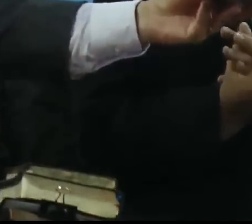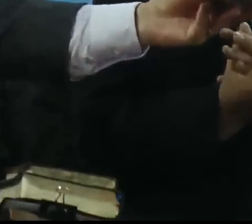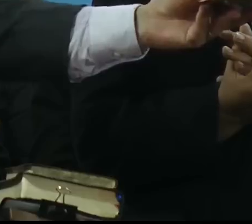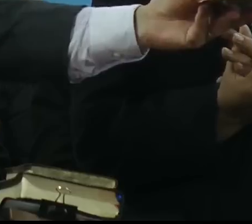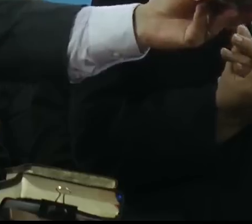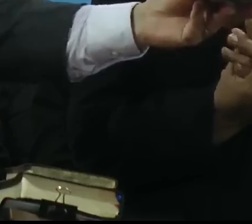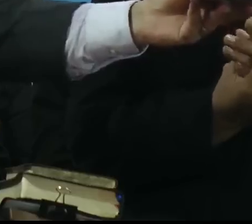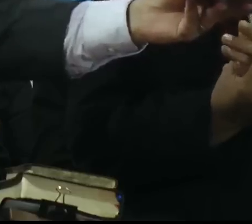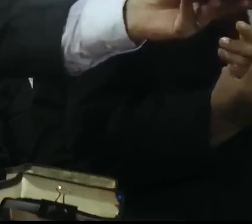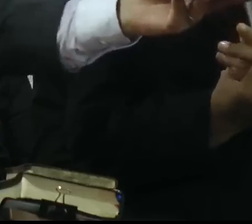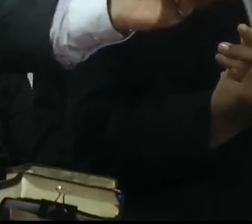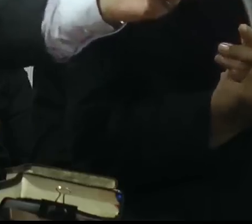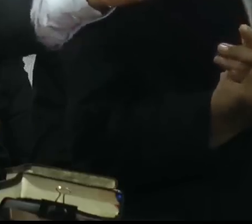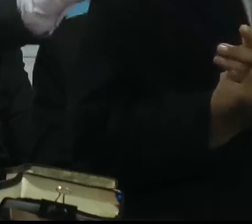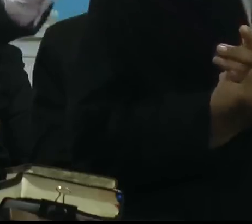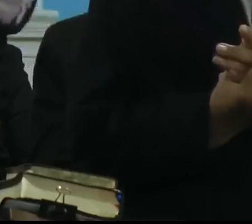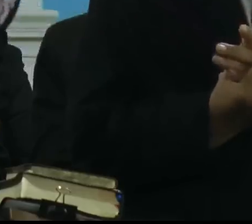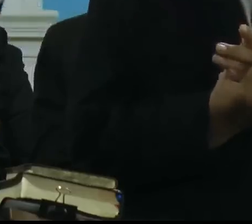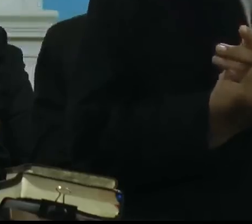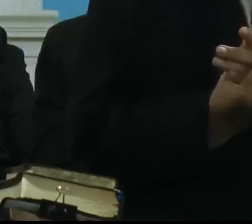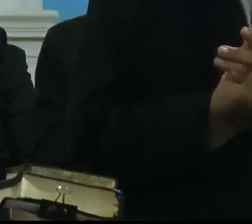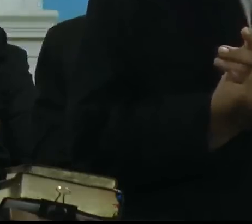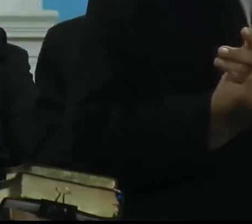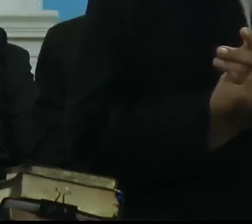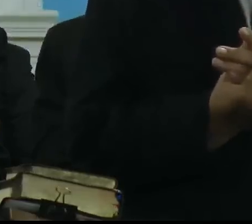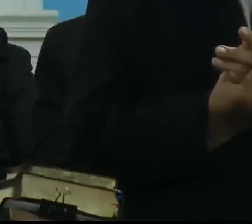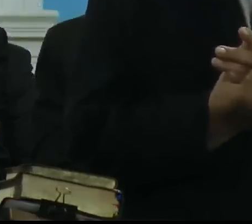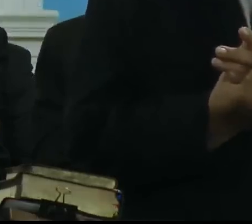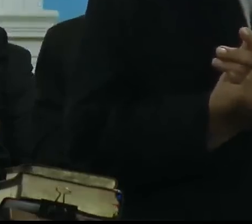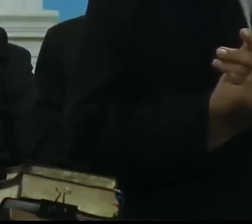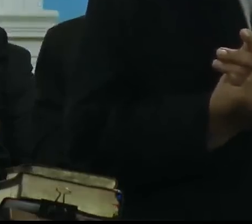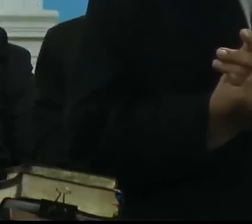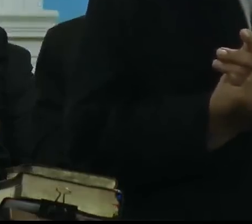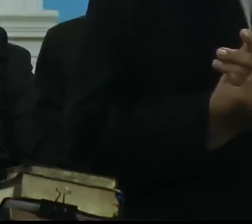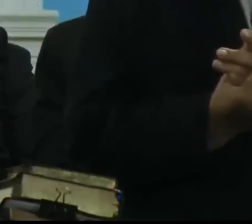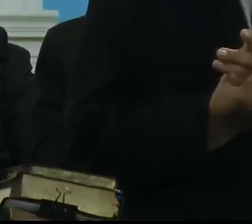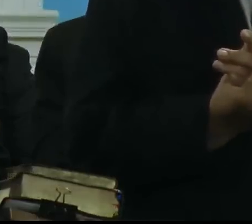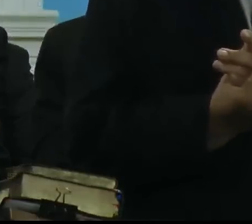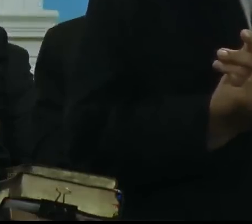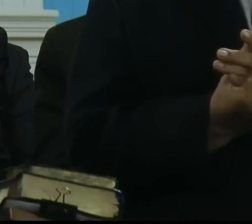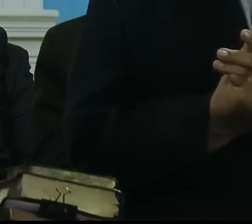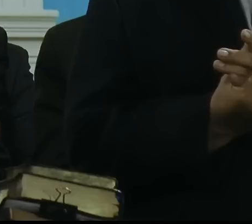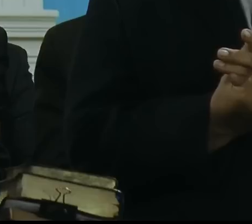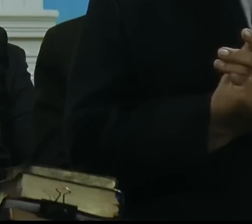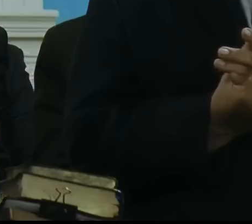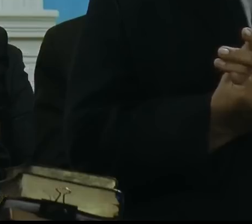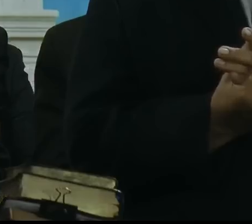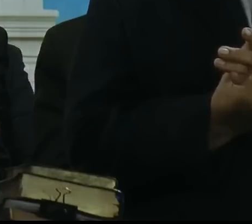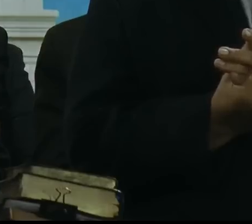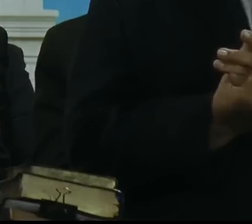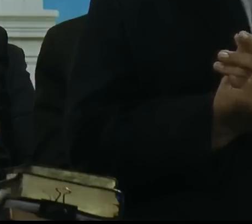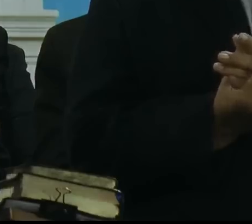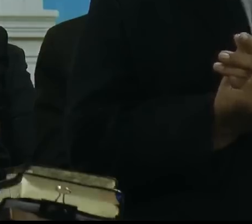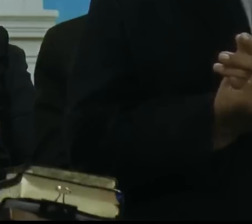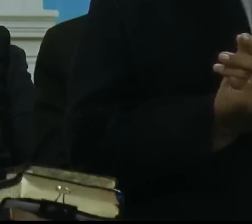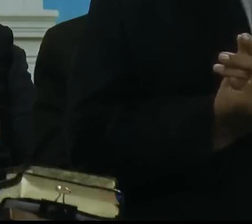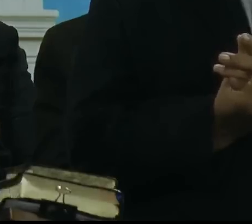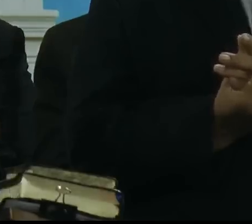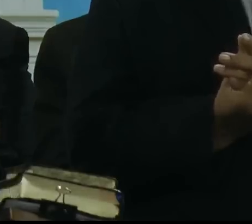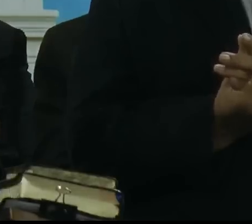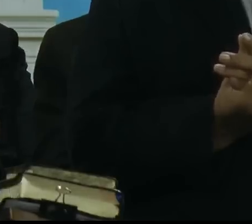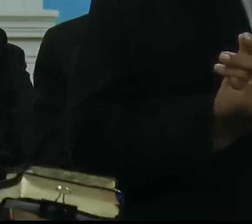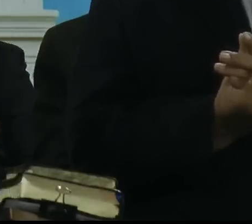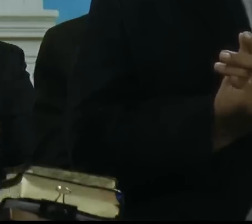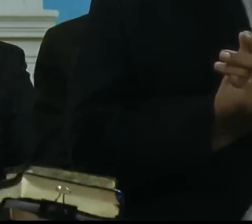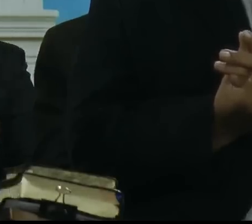perfume. O Senhor Jesus, na noite que foi traído, havendo tomado o pão em